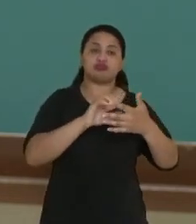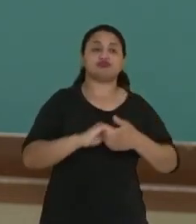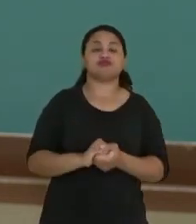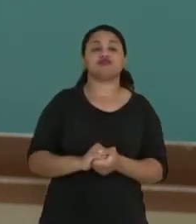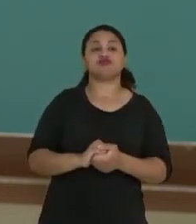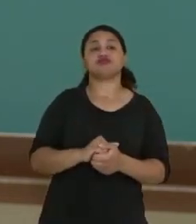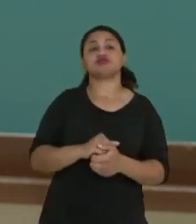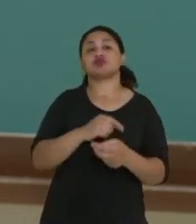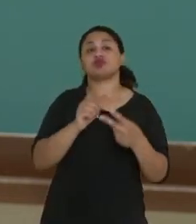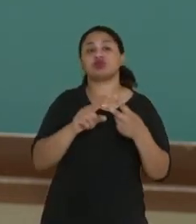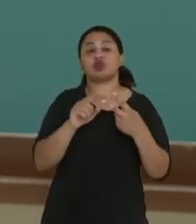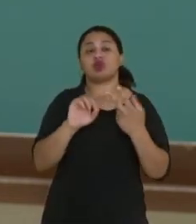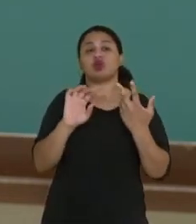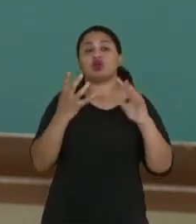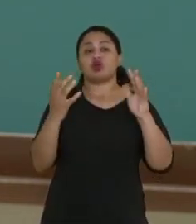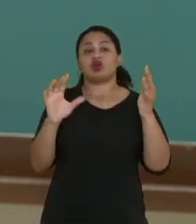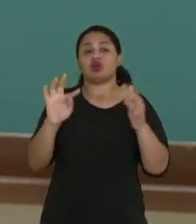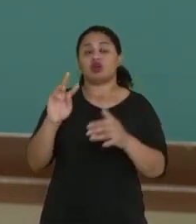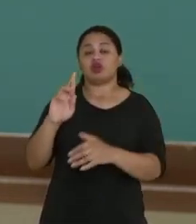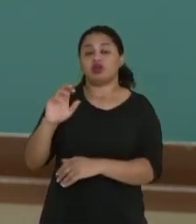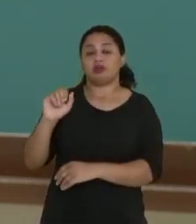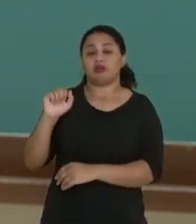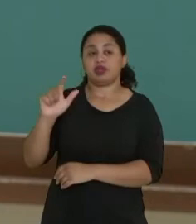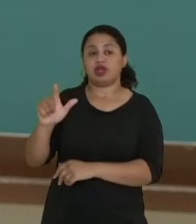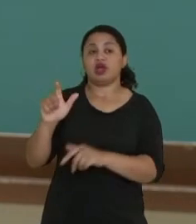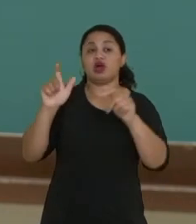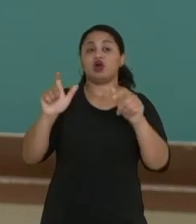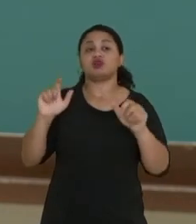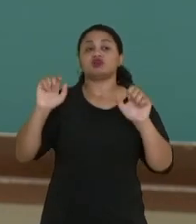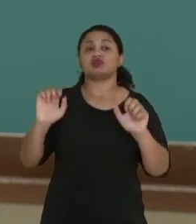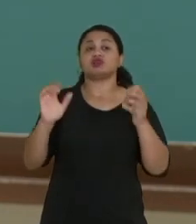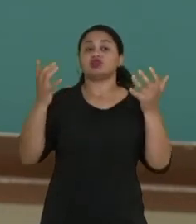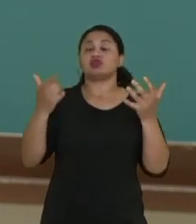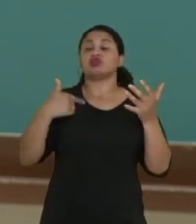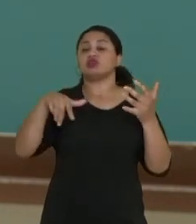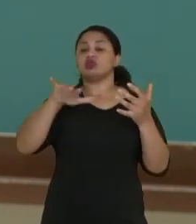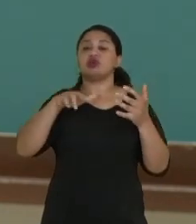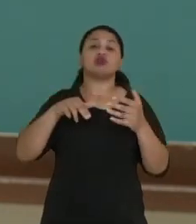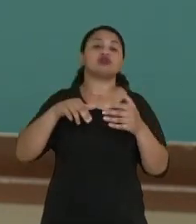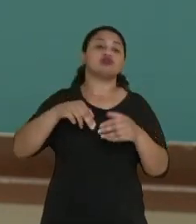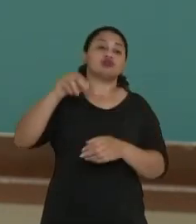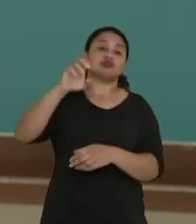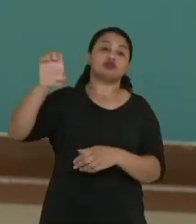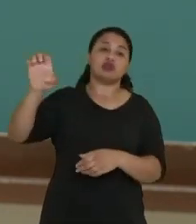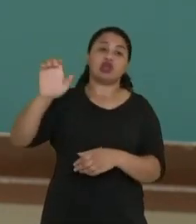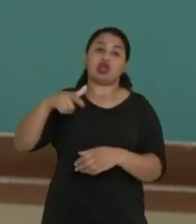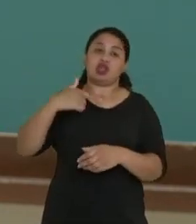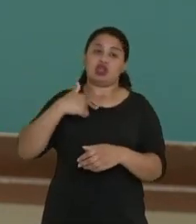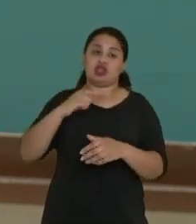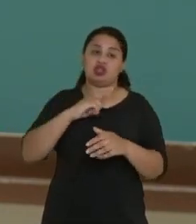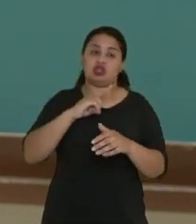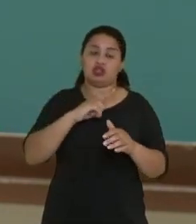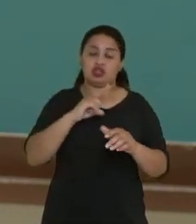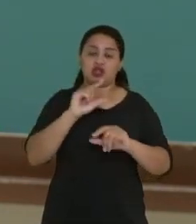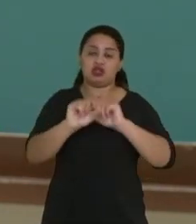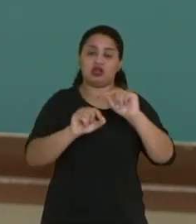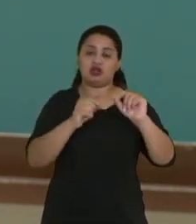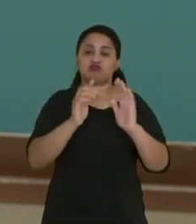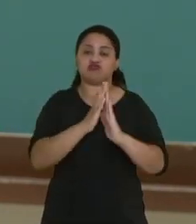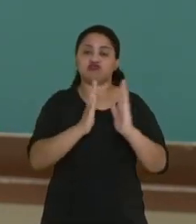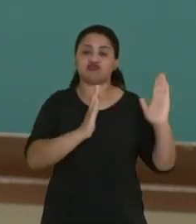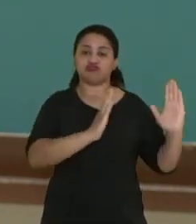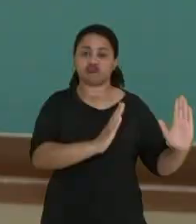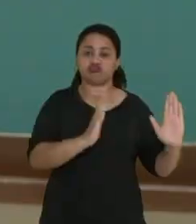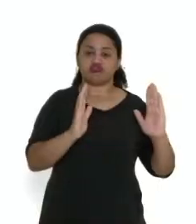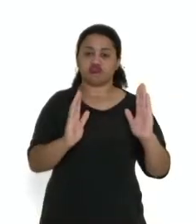clima tropical, onde ele ocorre na região nordeste, né? É conhecido ali por apresentar estações